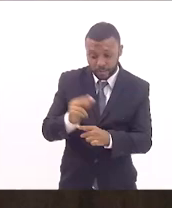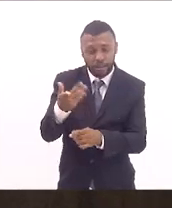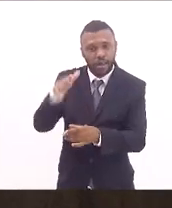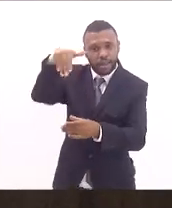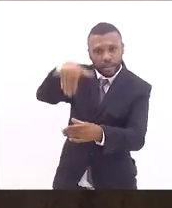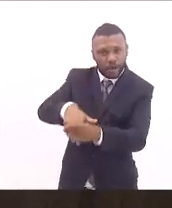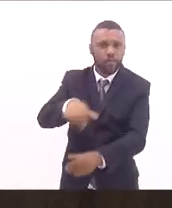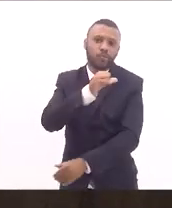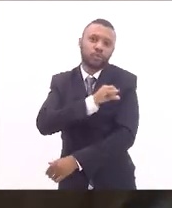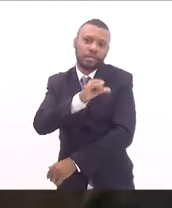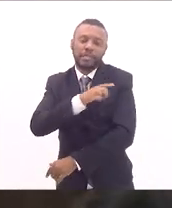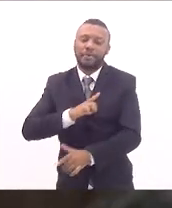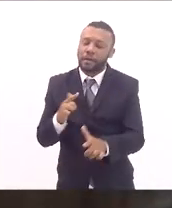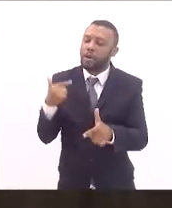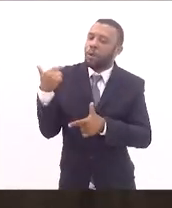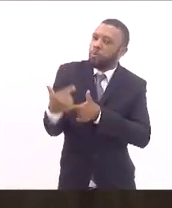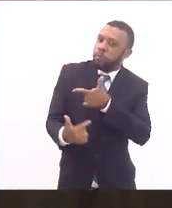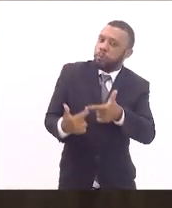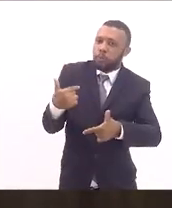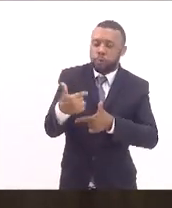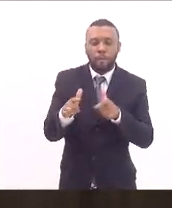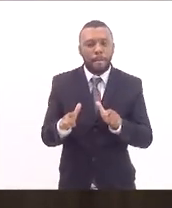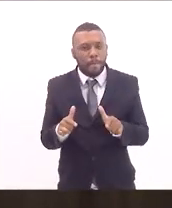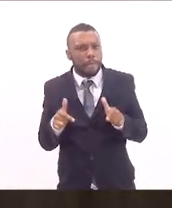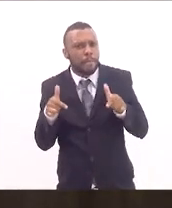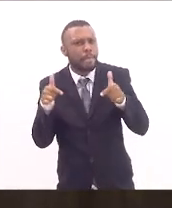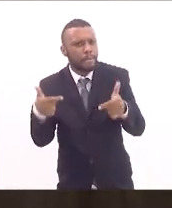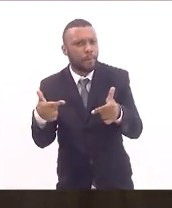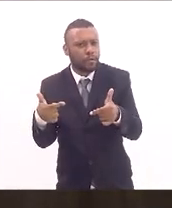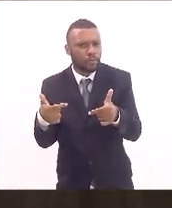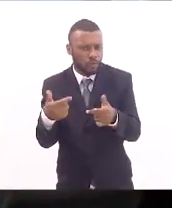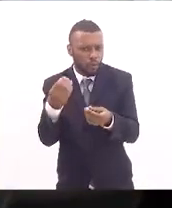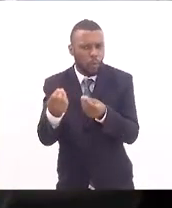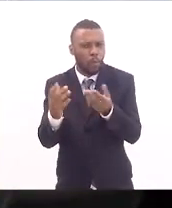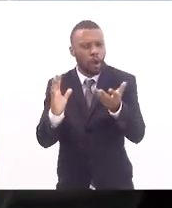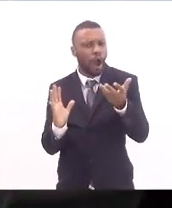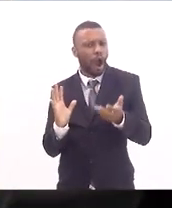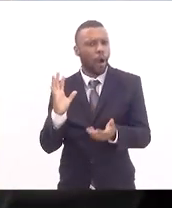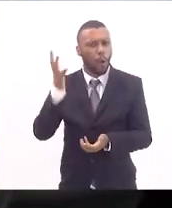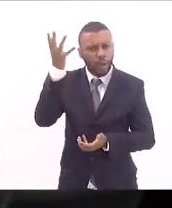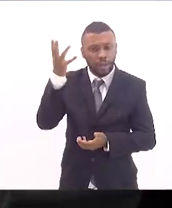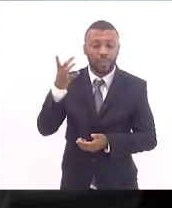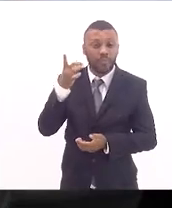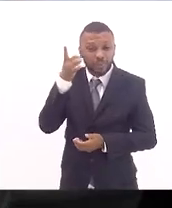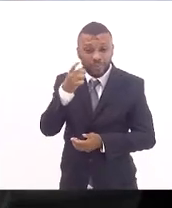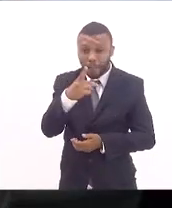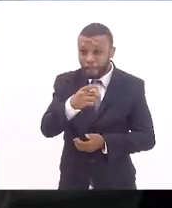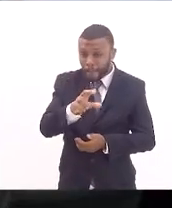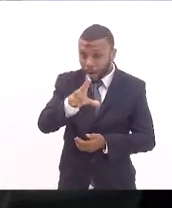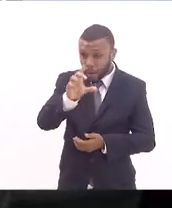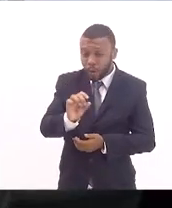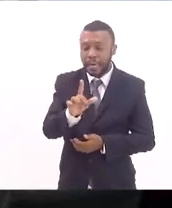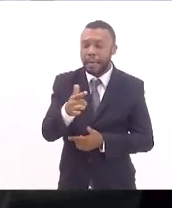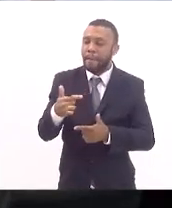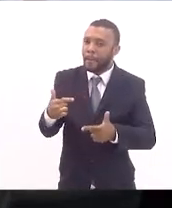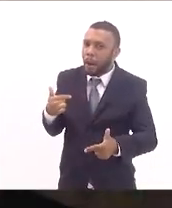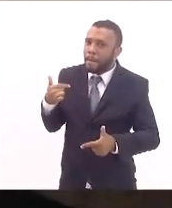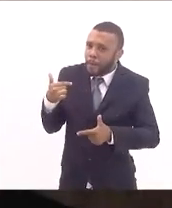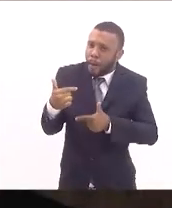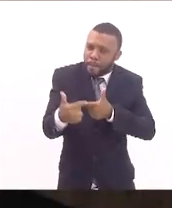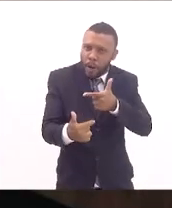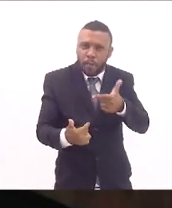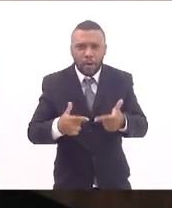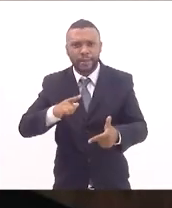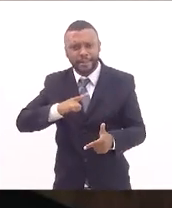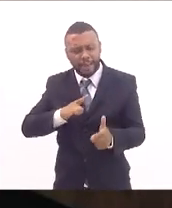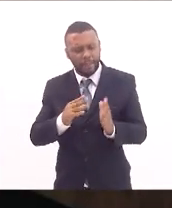participação Intensa como sói acontecer Deputado Paulo Ramos a deputado muito ativo combativo o polêmica está